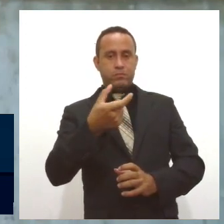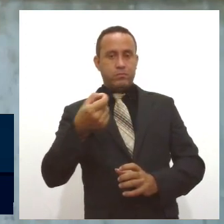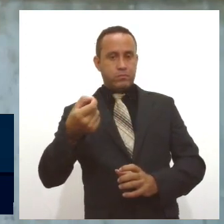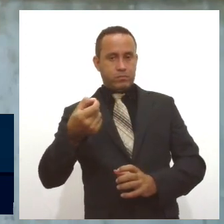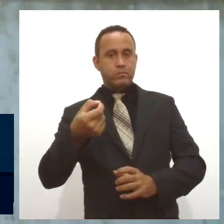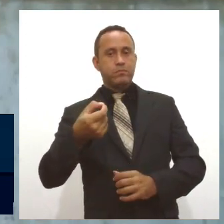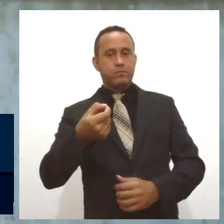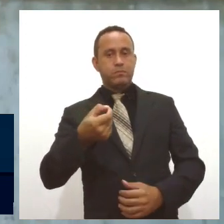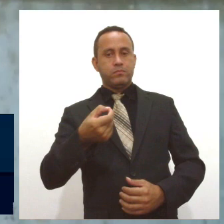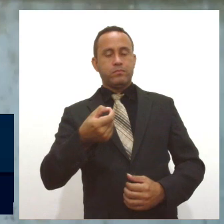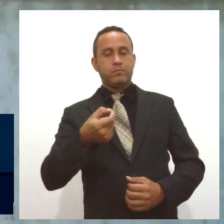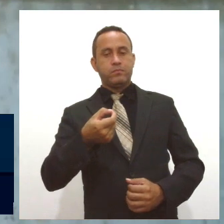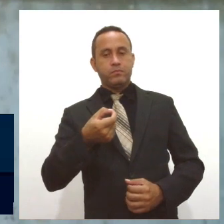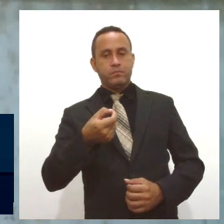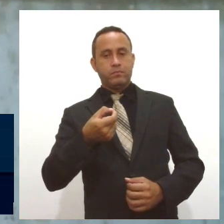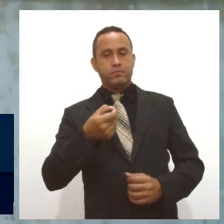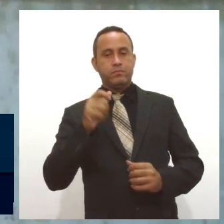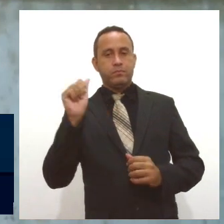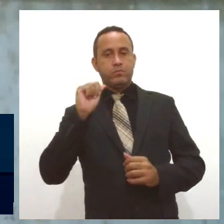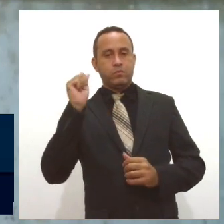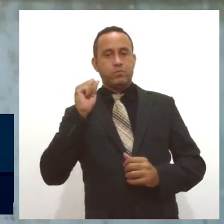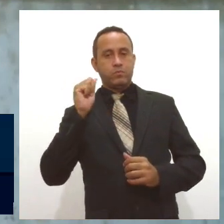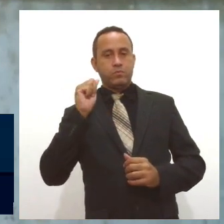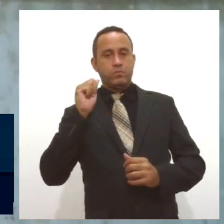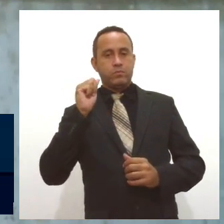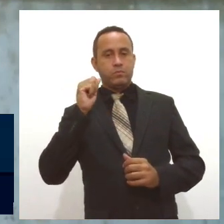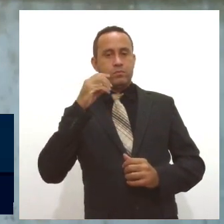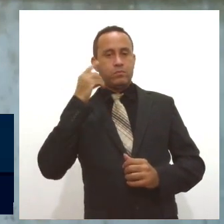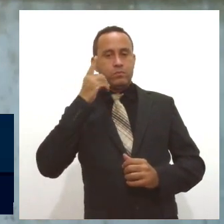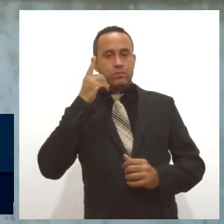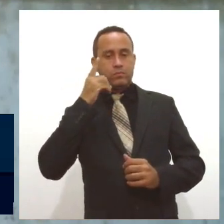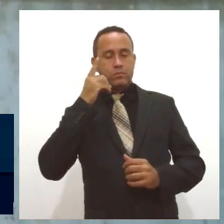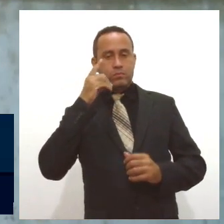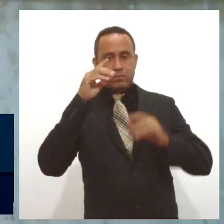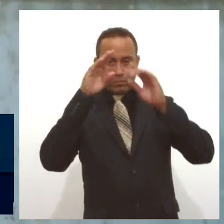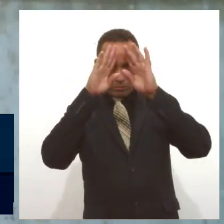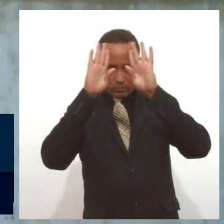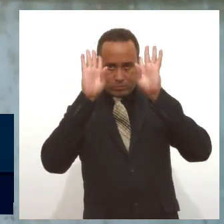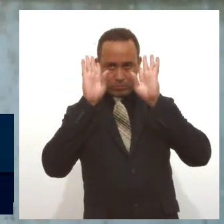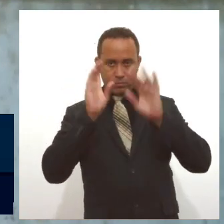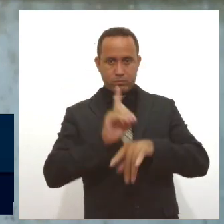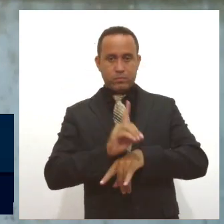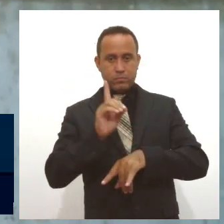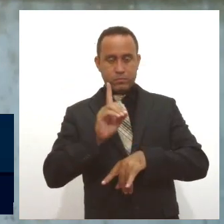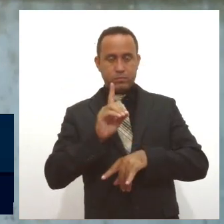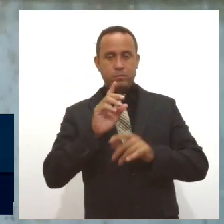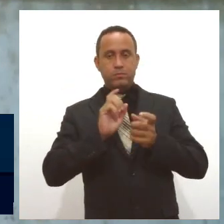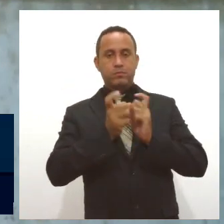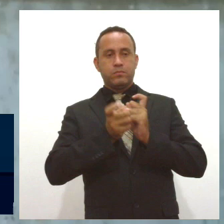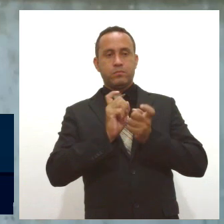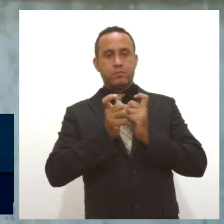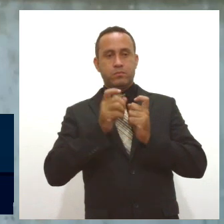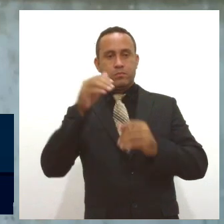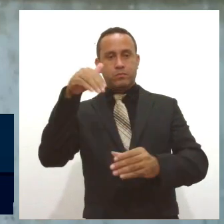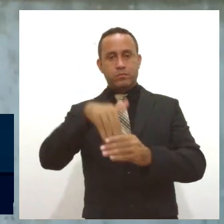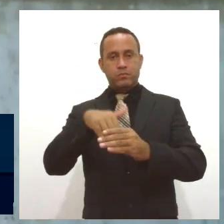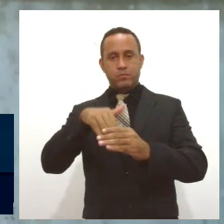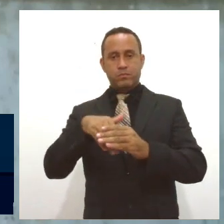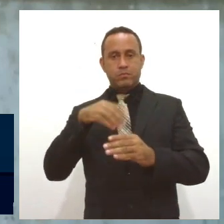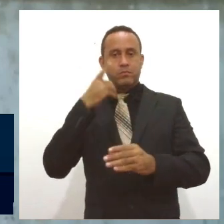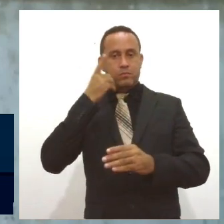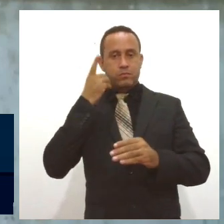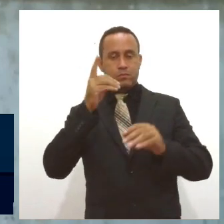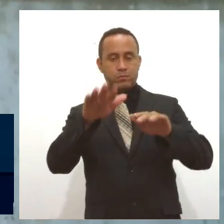64/2020. Autoria do deputado Dr. Samuel. Discussão única. Em discussão, em votação, os deputados